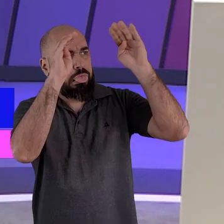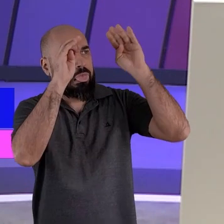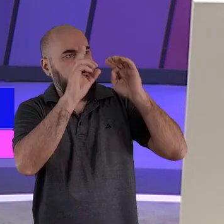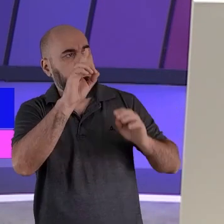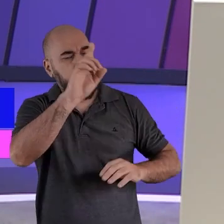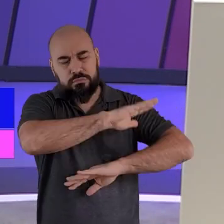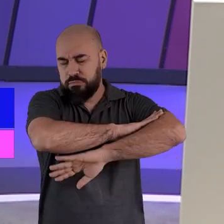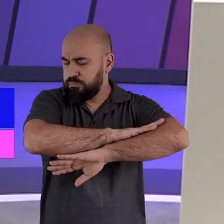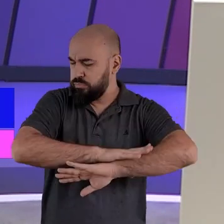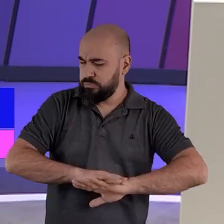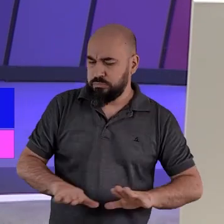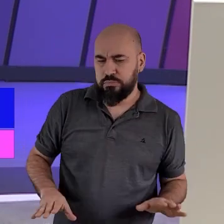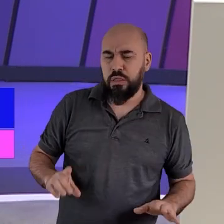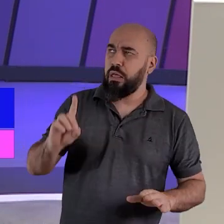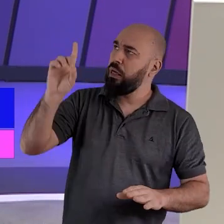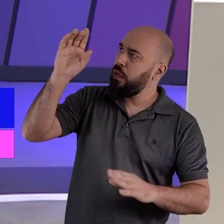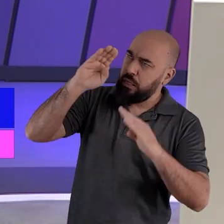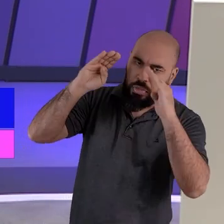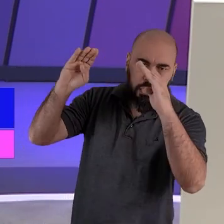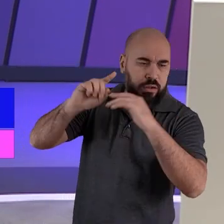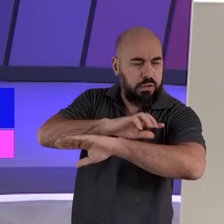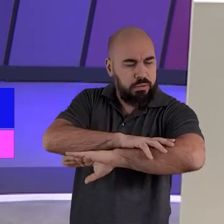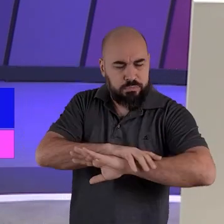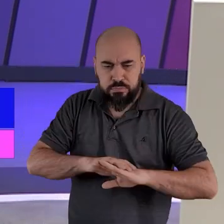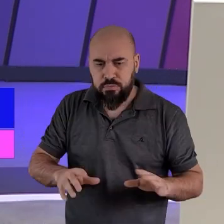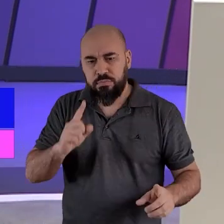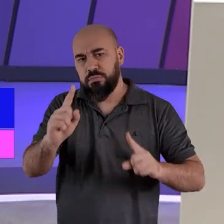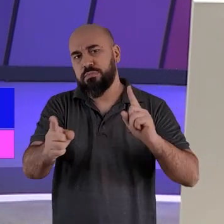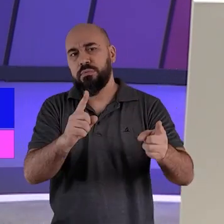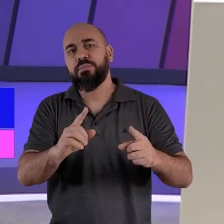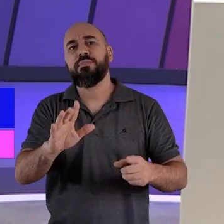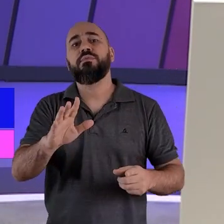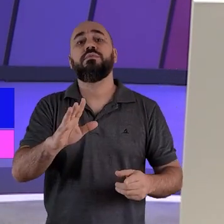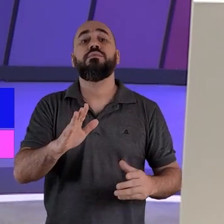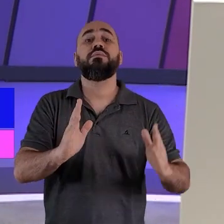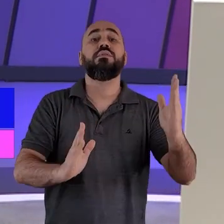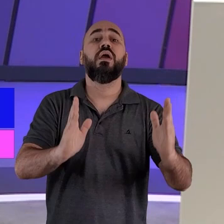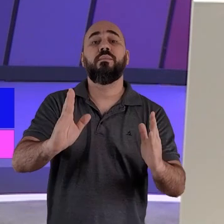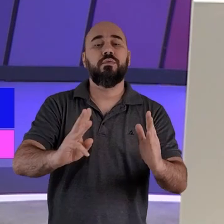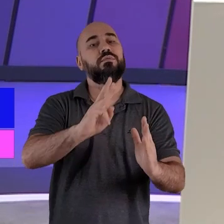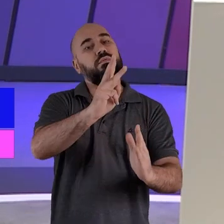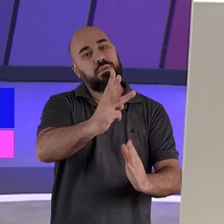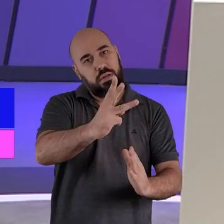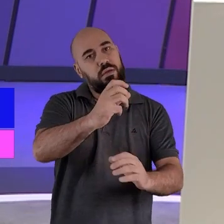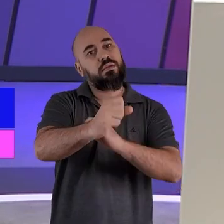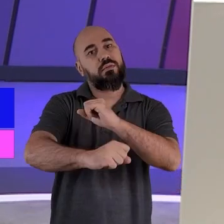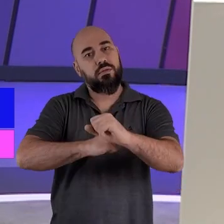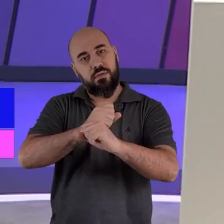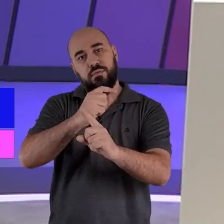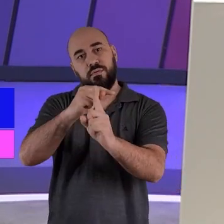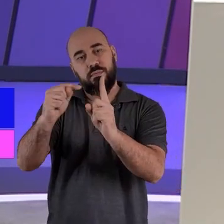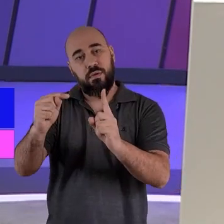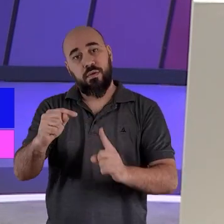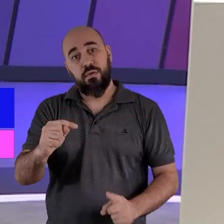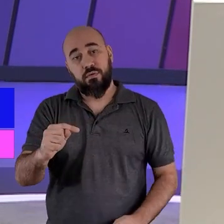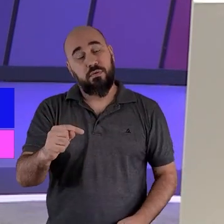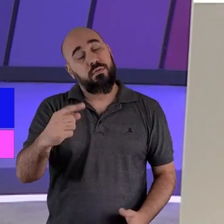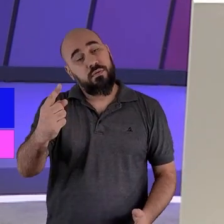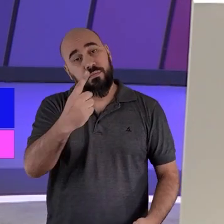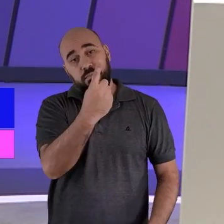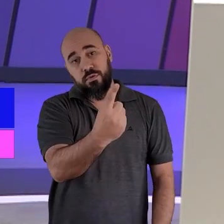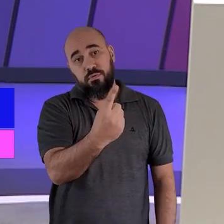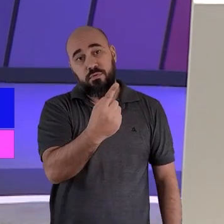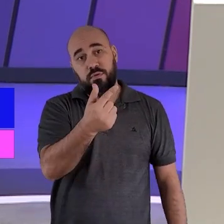3 dias e meio, ou seja, 3 anos e meio proféticos, porque no dia 17 de junho de